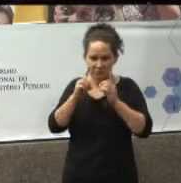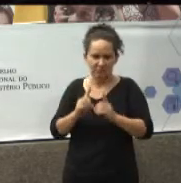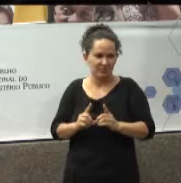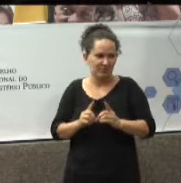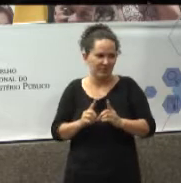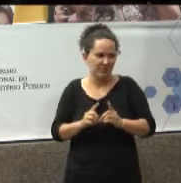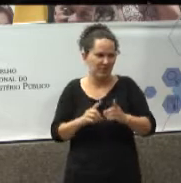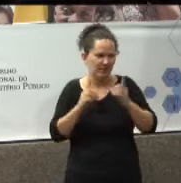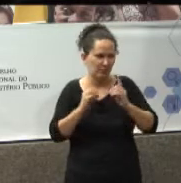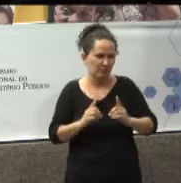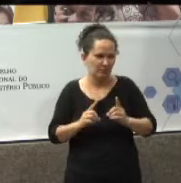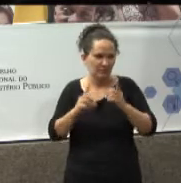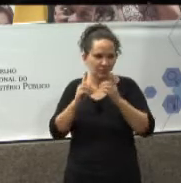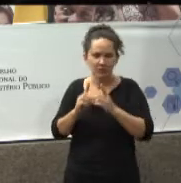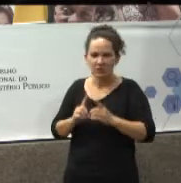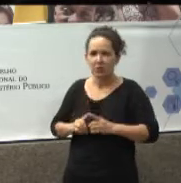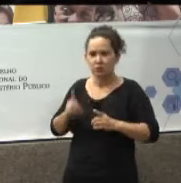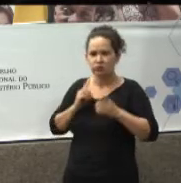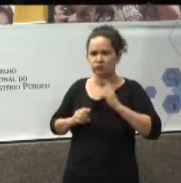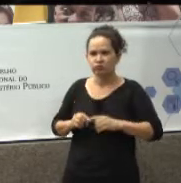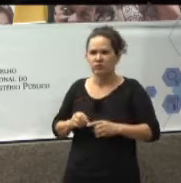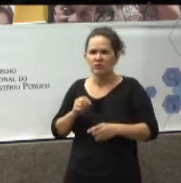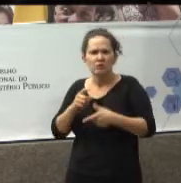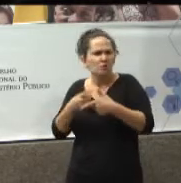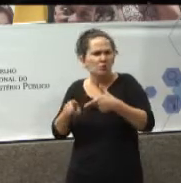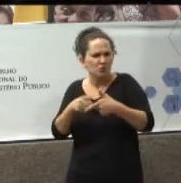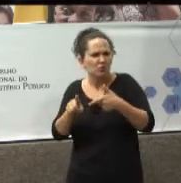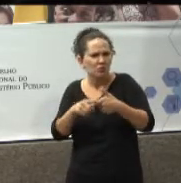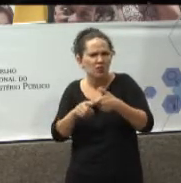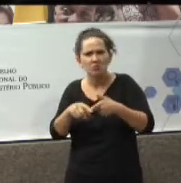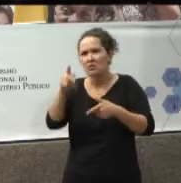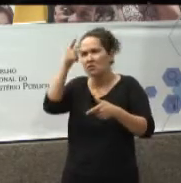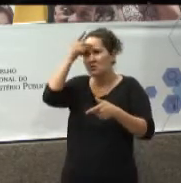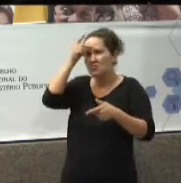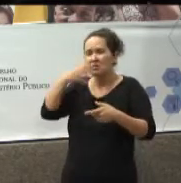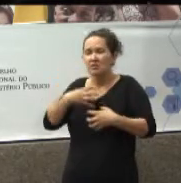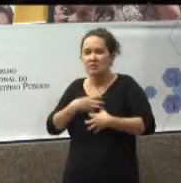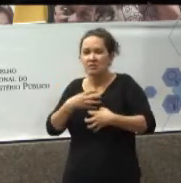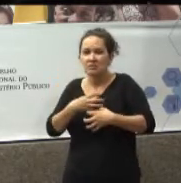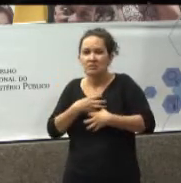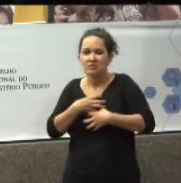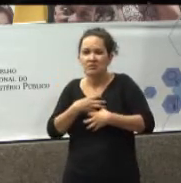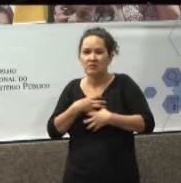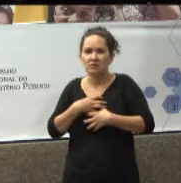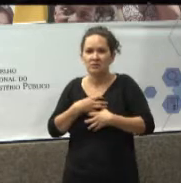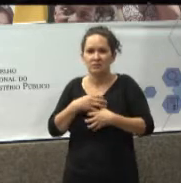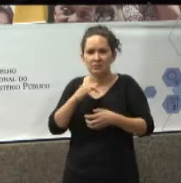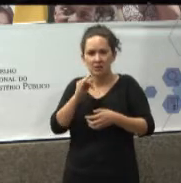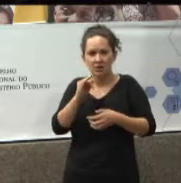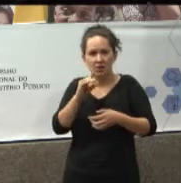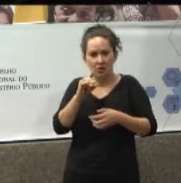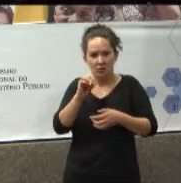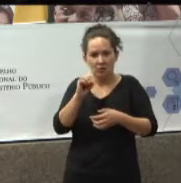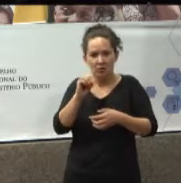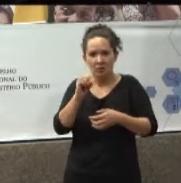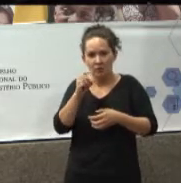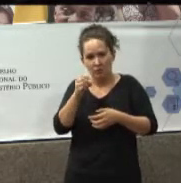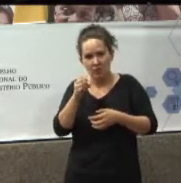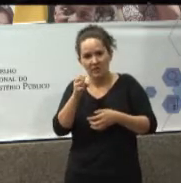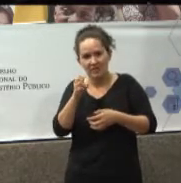entretanto com alguns efeitos colaterais antidepressivo mais usado do mundo que a fluoxetina conhecido como